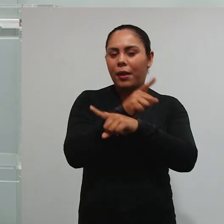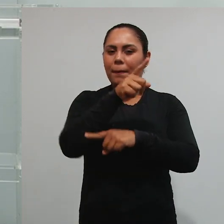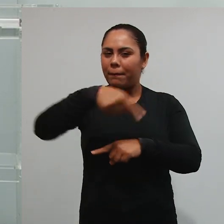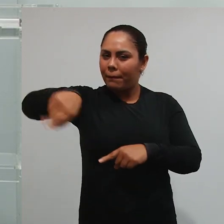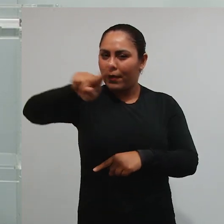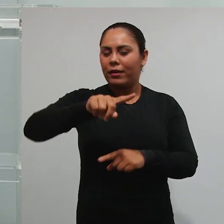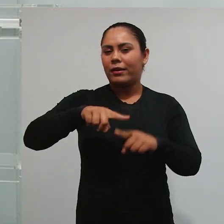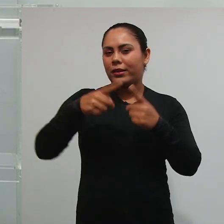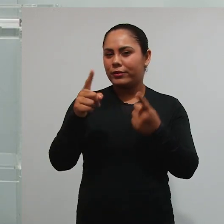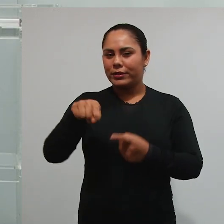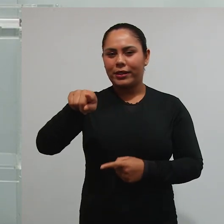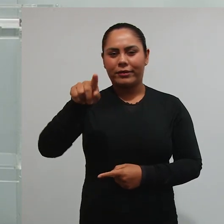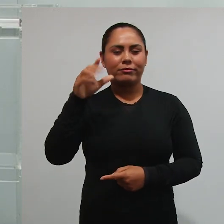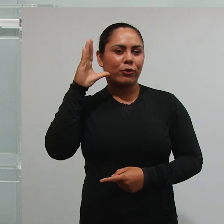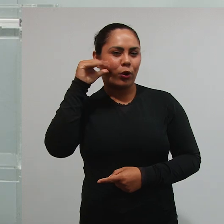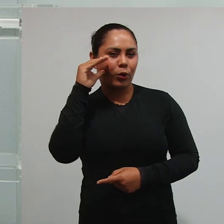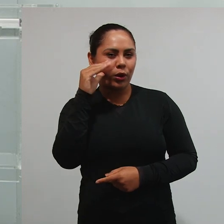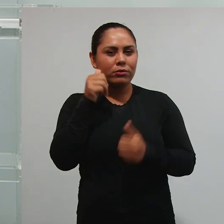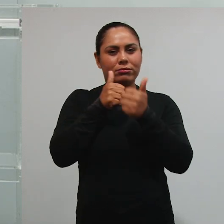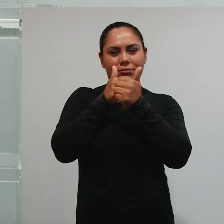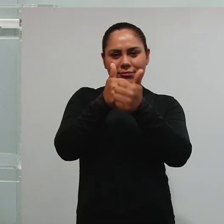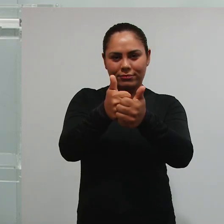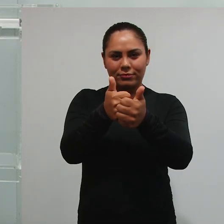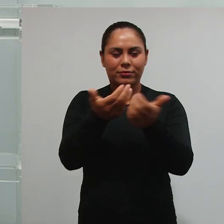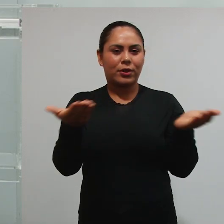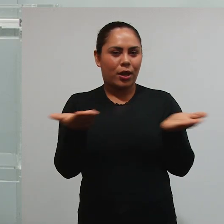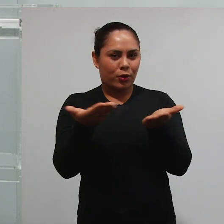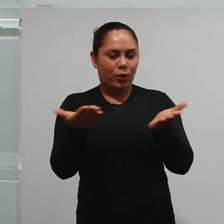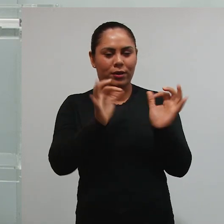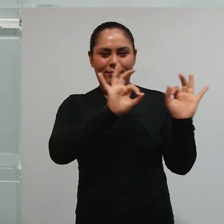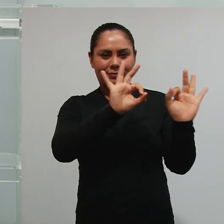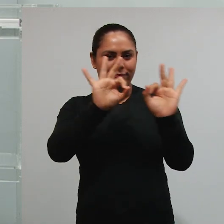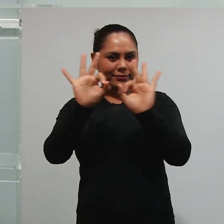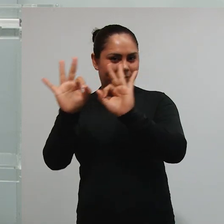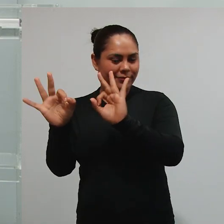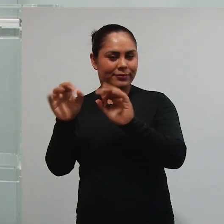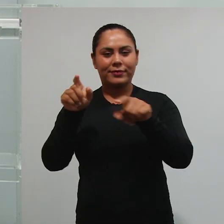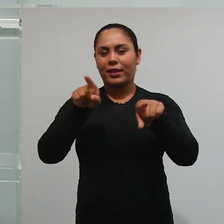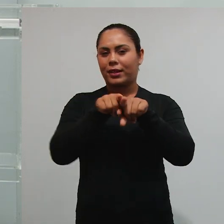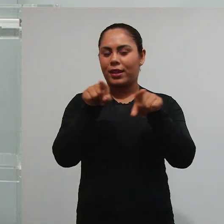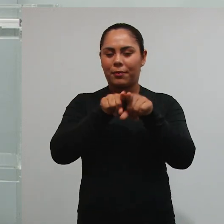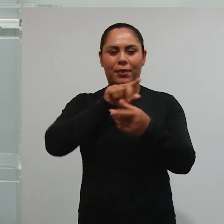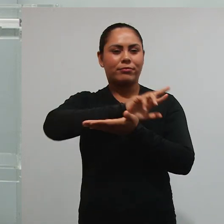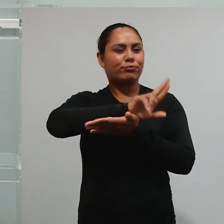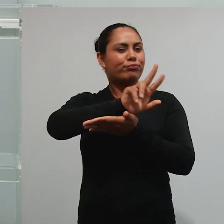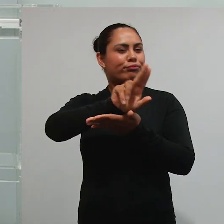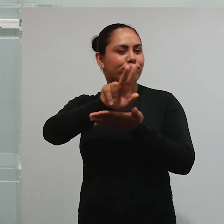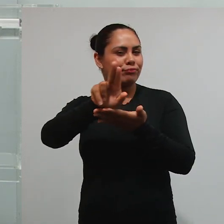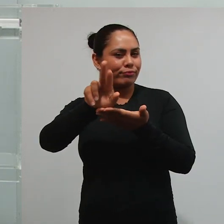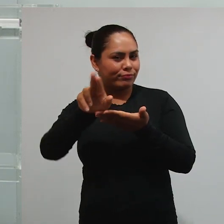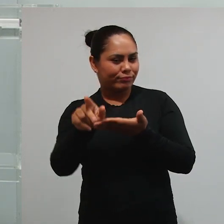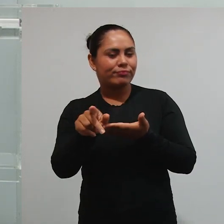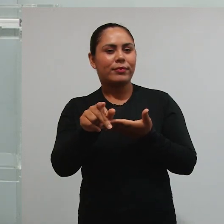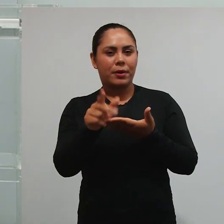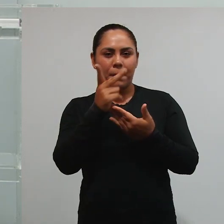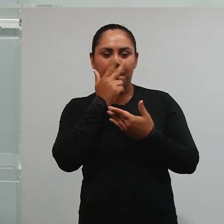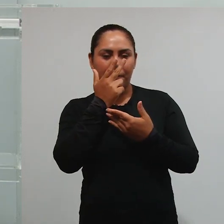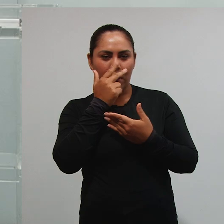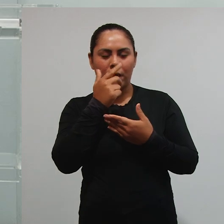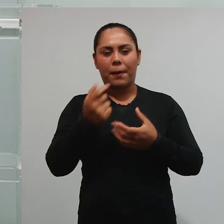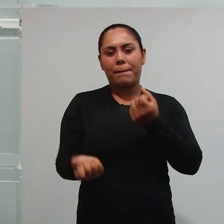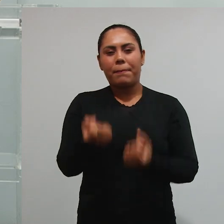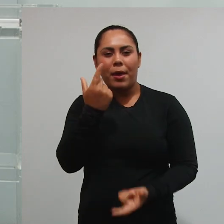tem curiosidade, acompanha o nosso episódio. Além do que tem uma série, tipo streaming mesmo, sabe?